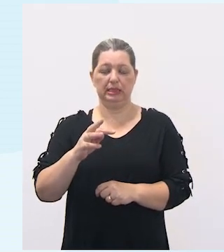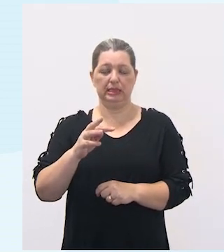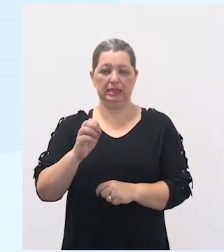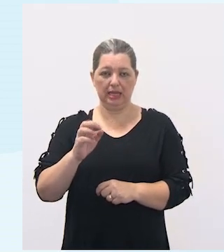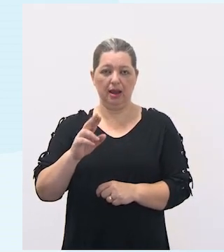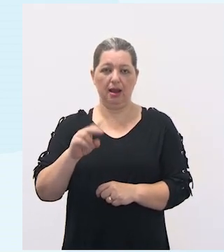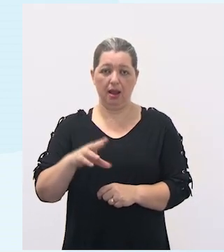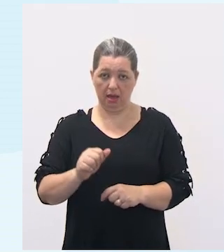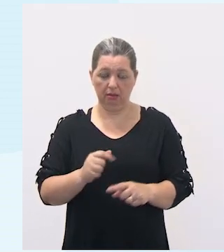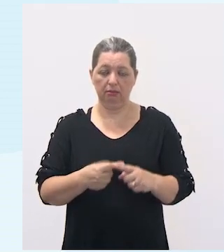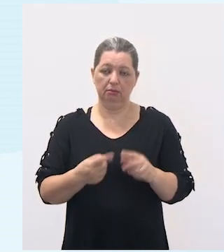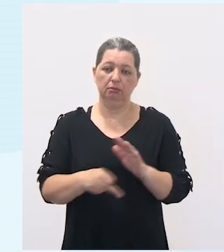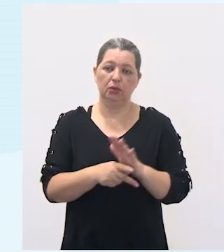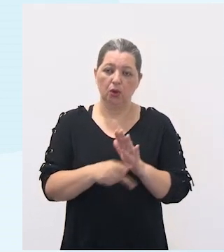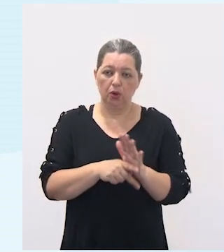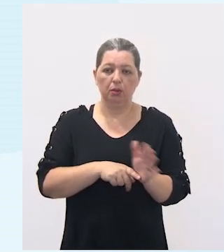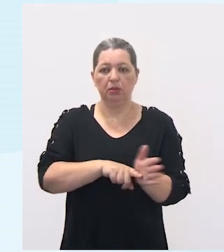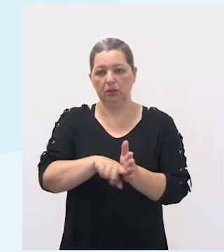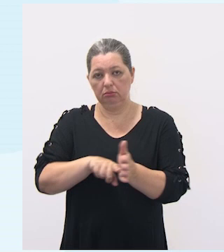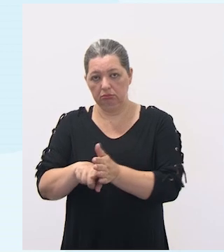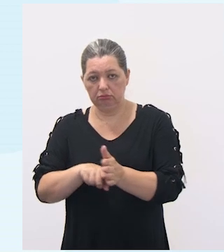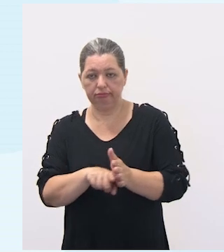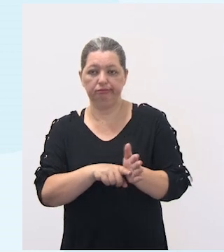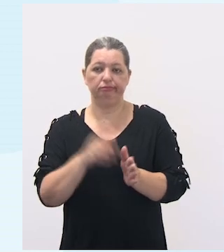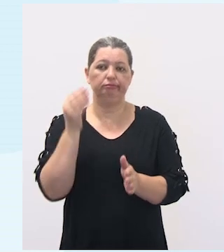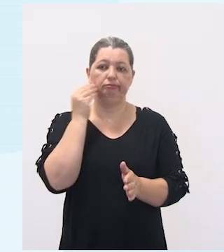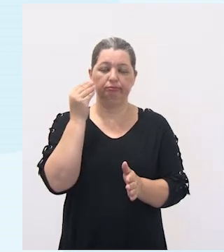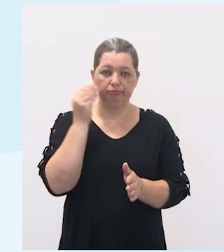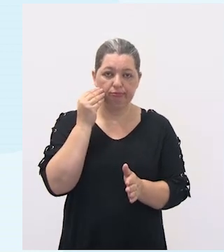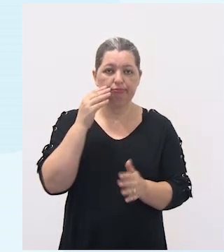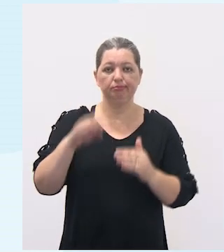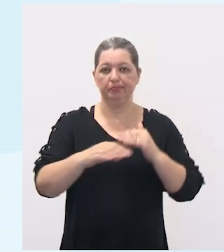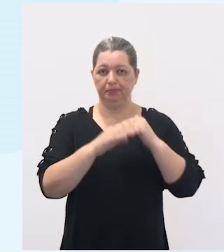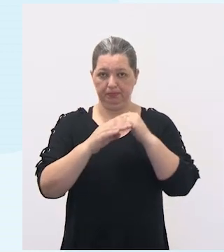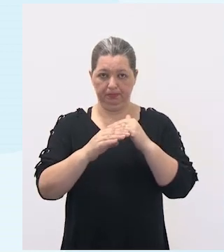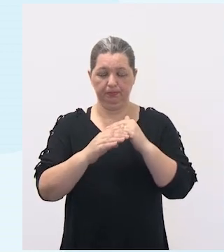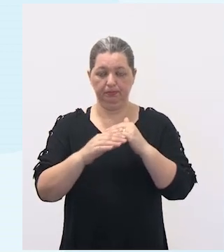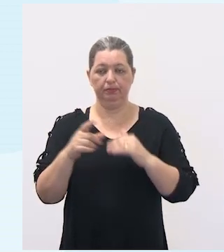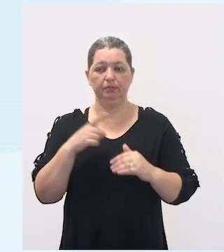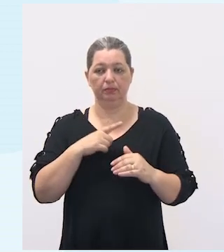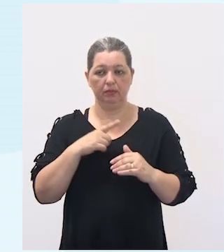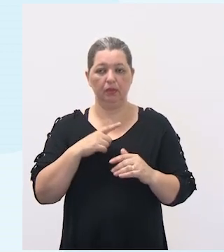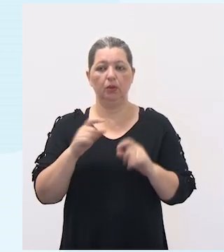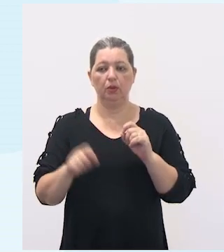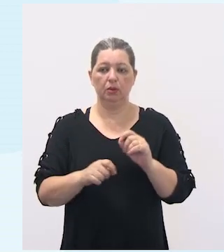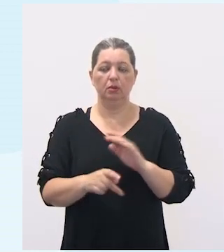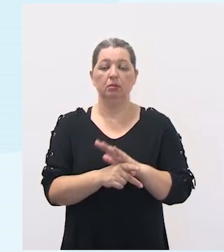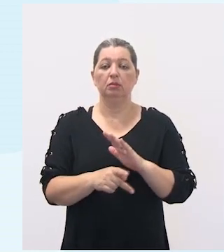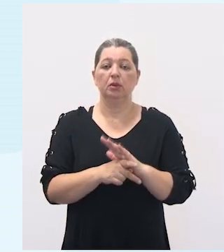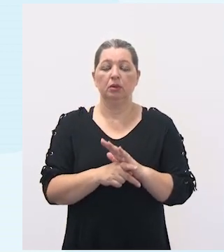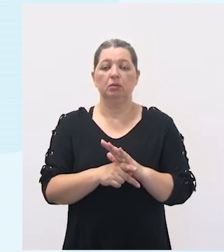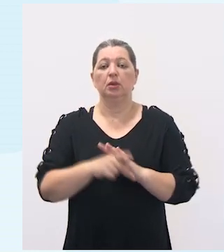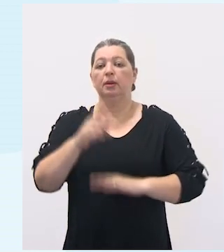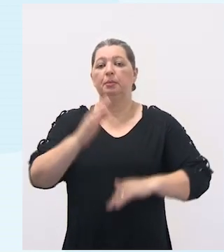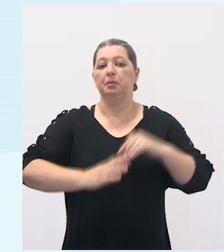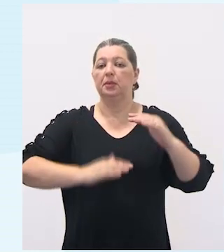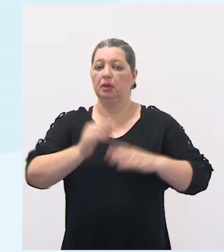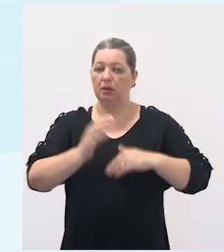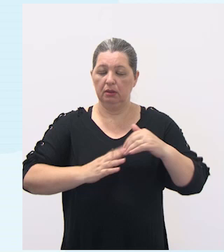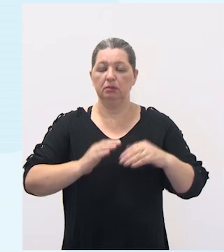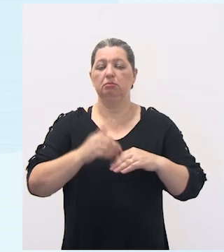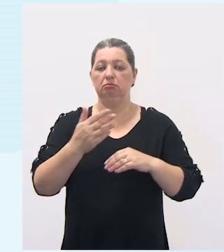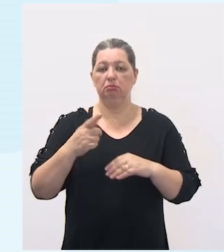elaborada, então, em forma de testes padronizados, e nós temos, então, os aplicadores externos que estarão